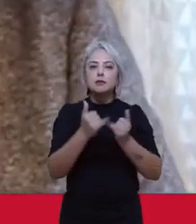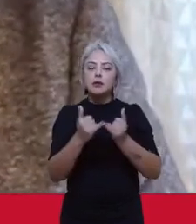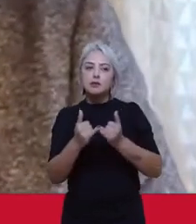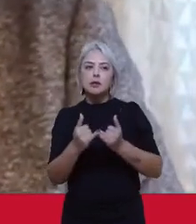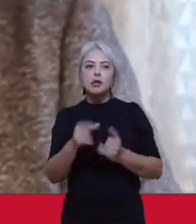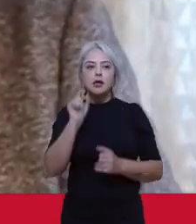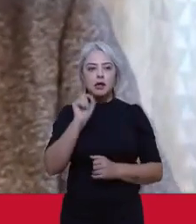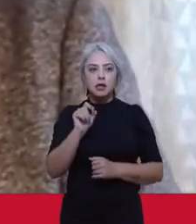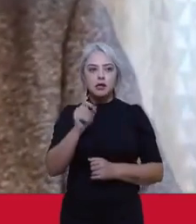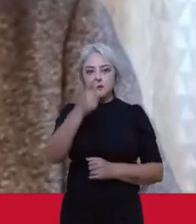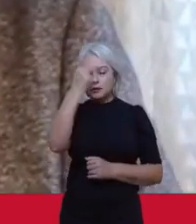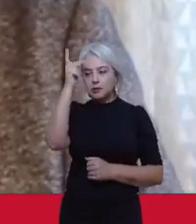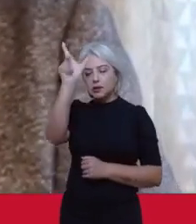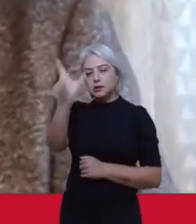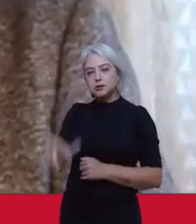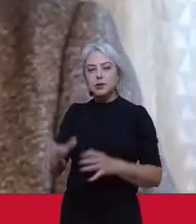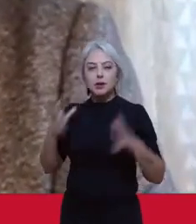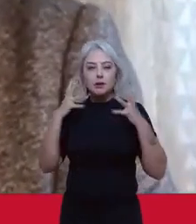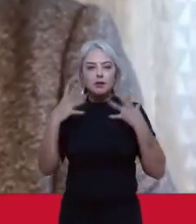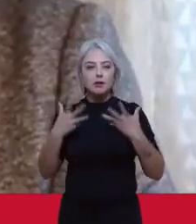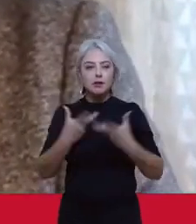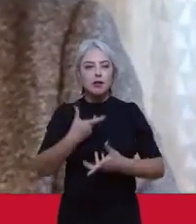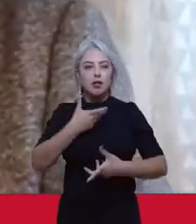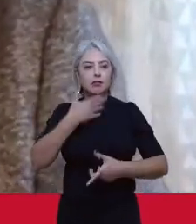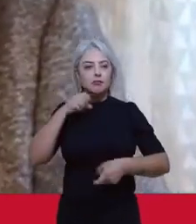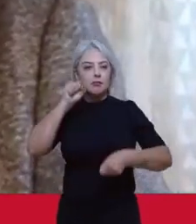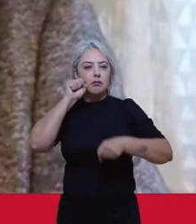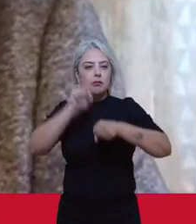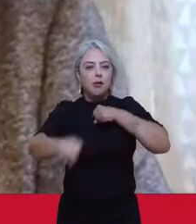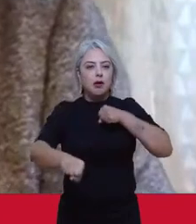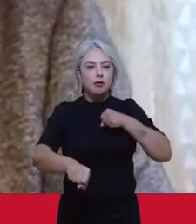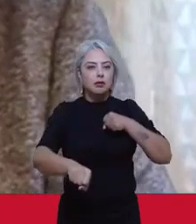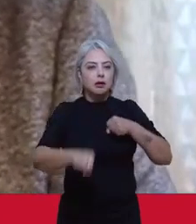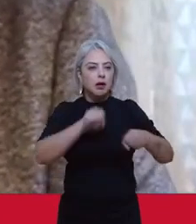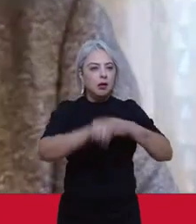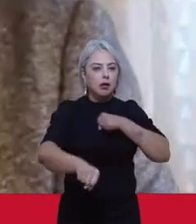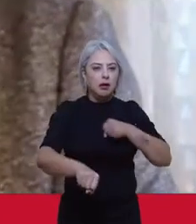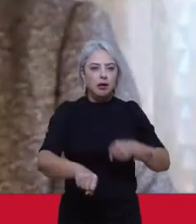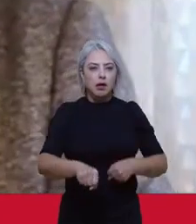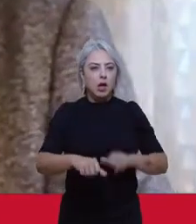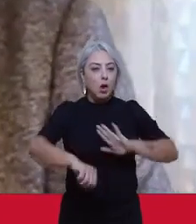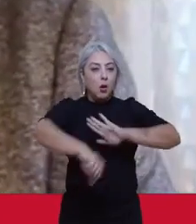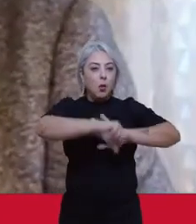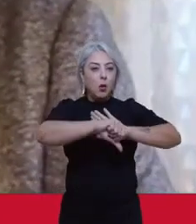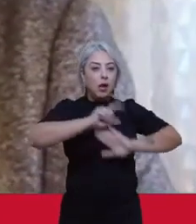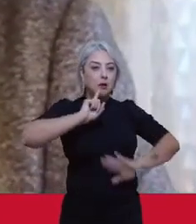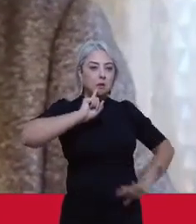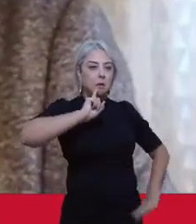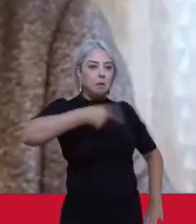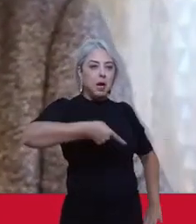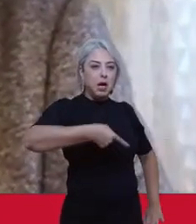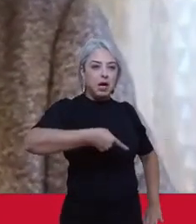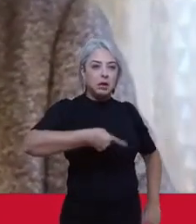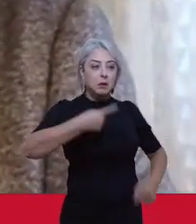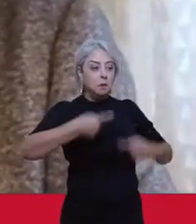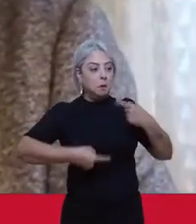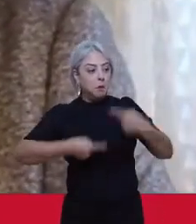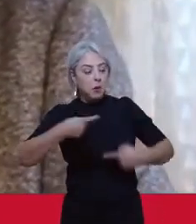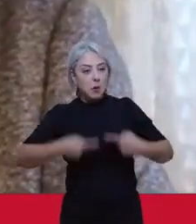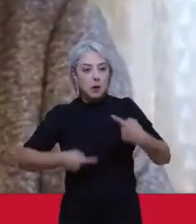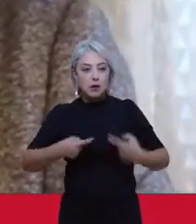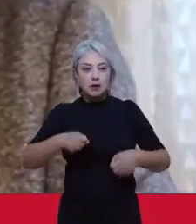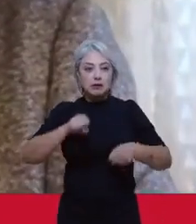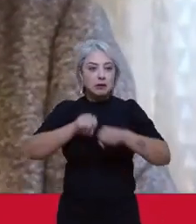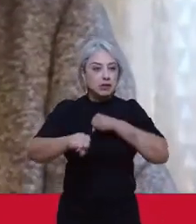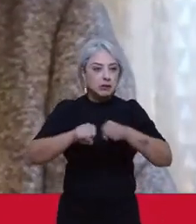minhas. Essa pessoa incrível foi executada num crime, evidentemente, de mando, num crime político, um